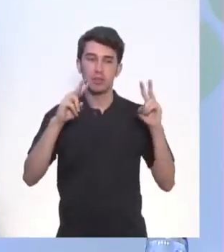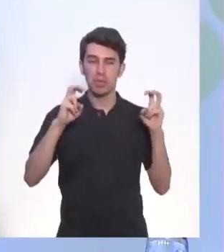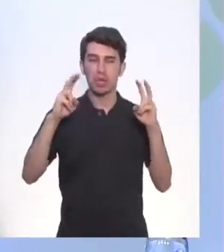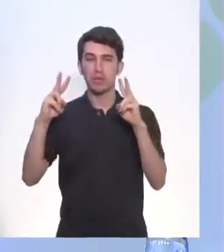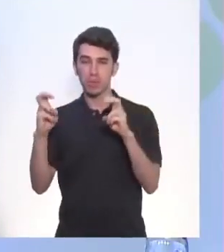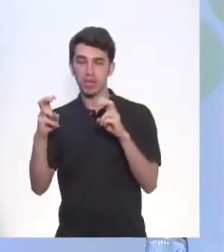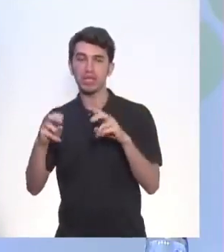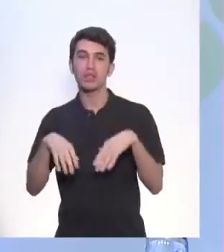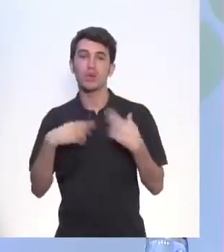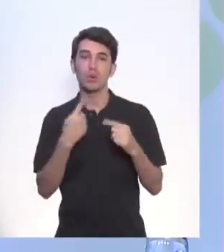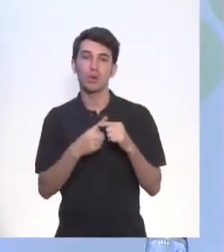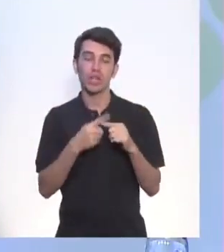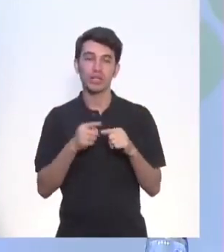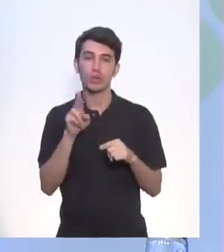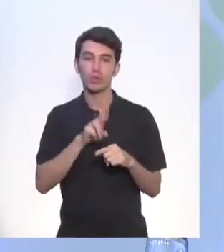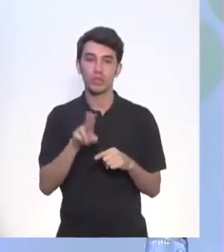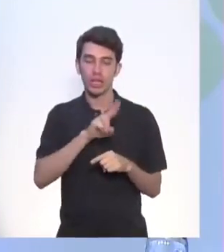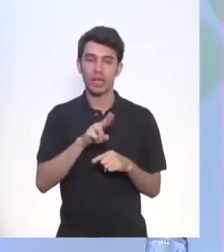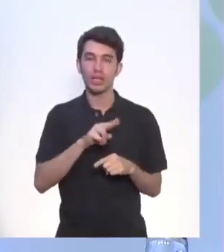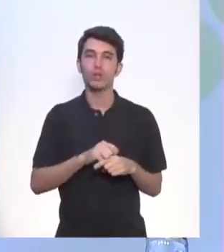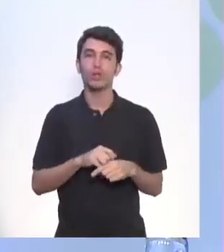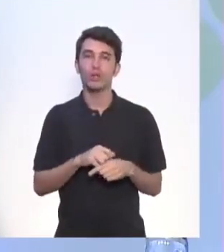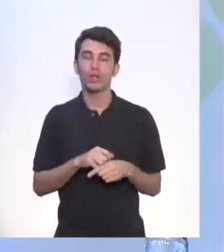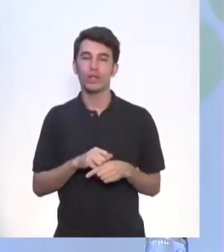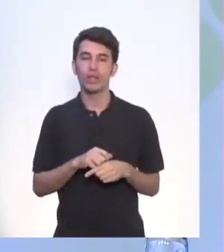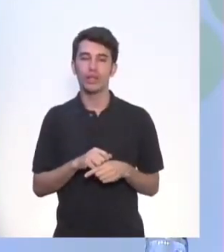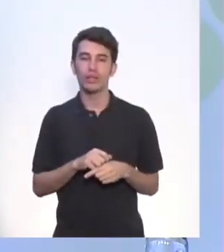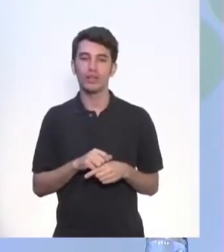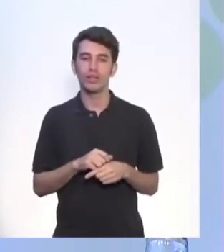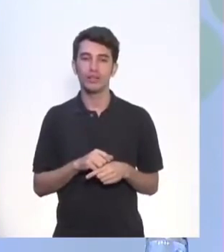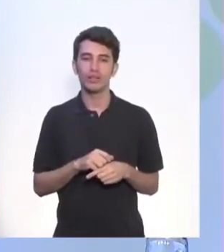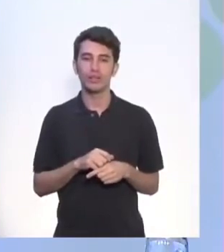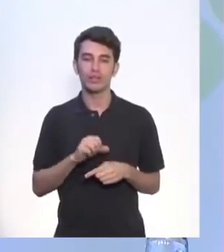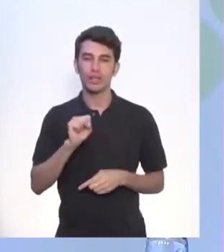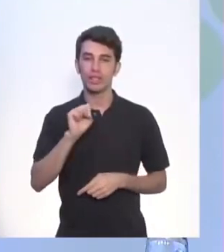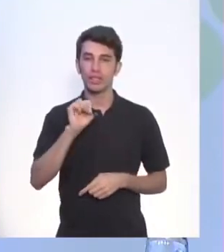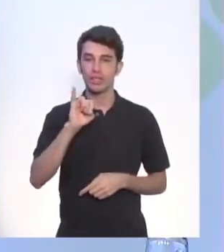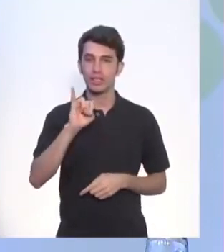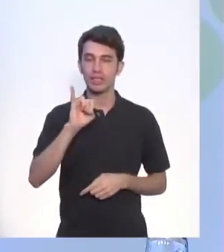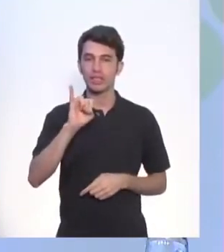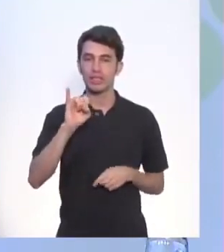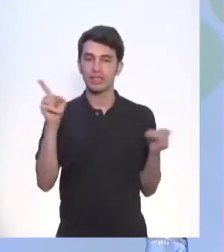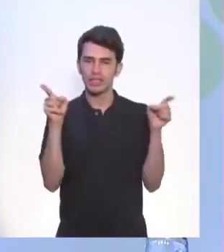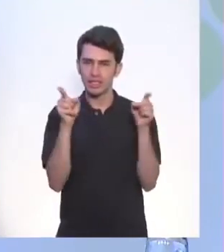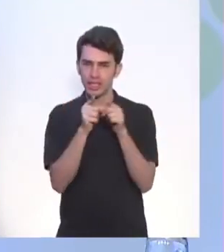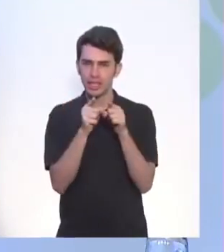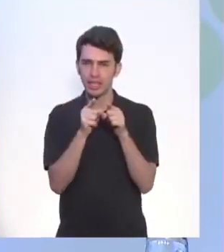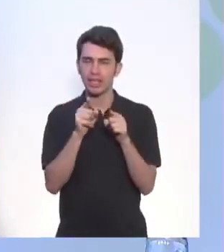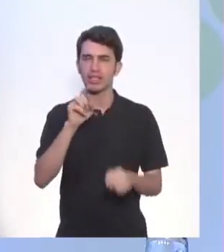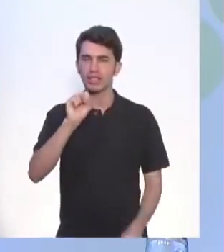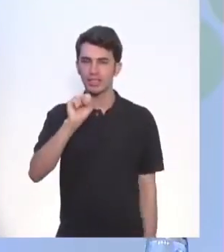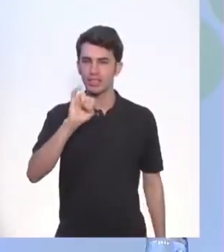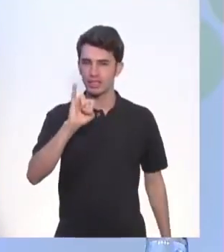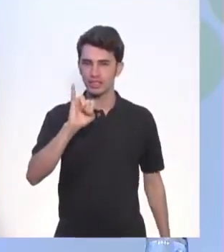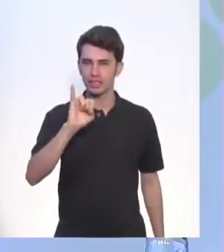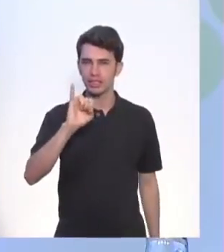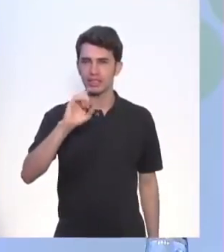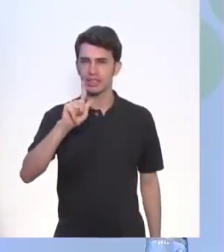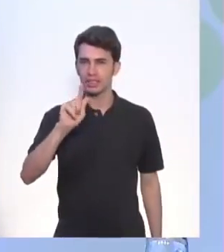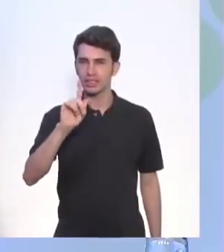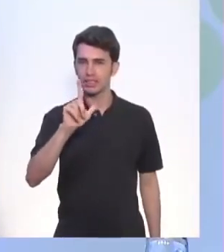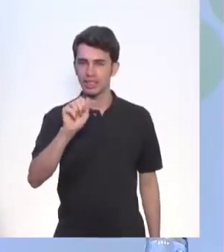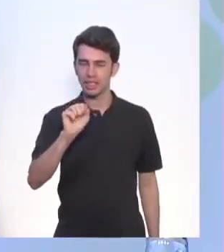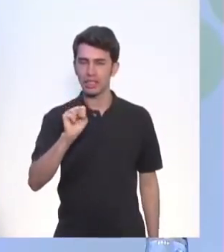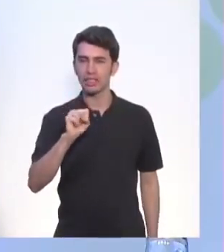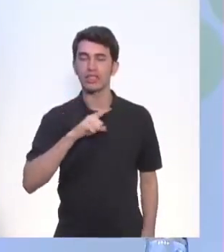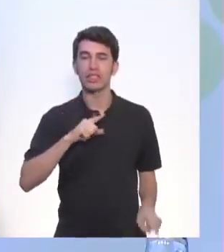utilizadas ali siglas, depois na sequência vem a explicação dessas palavras. Também nessa entrevista vocês vão encontrar alguns colchetes.